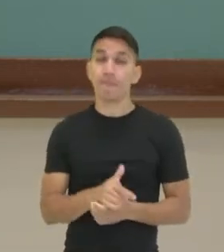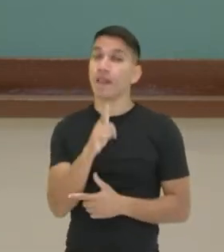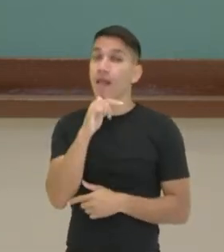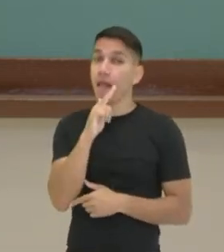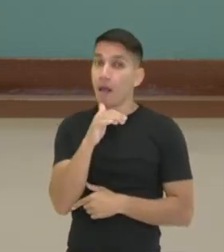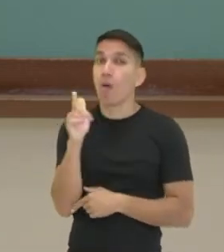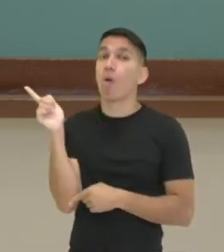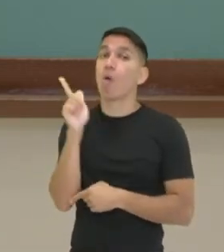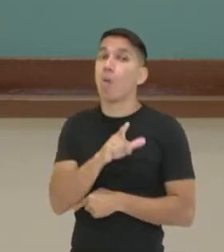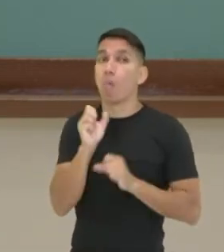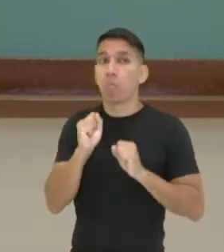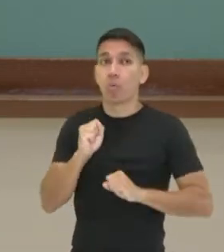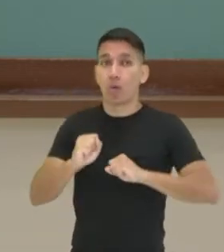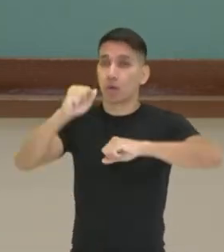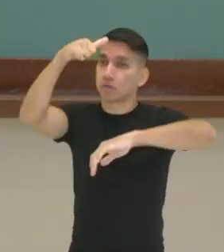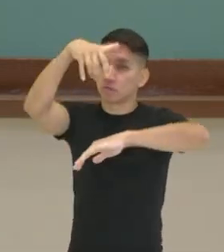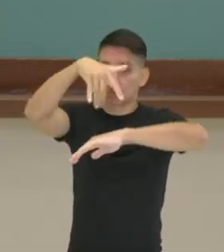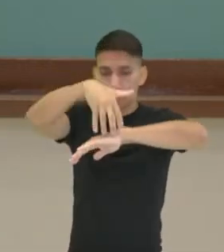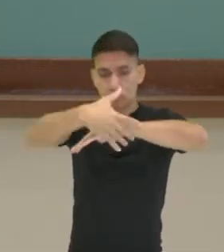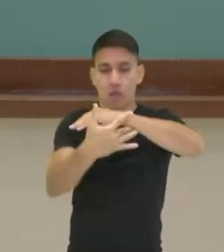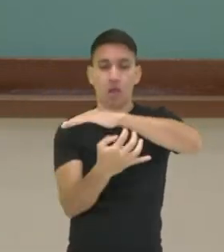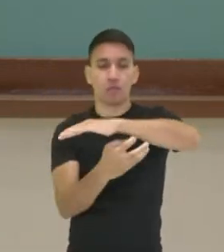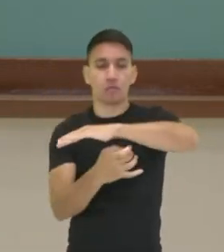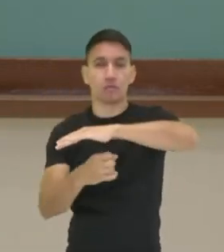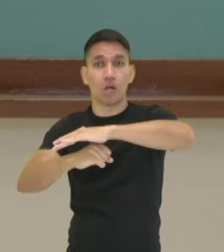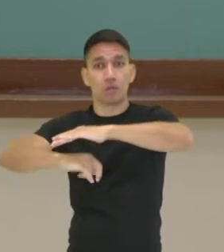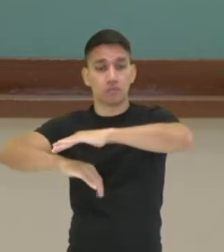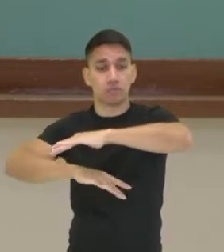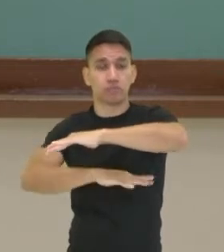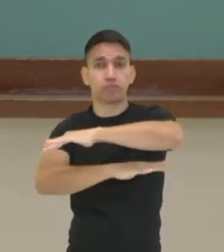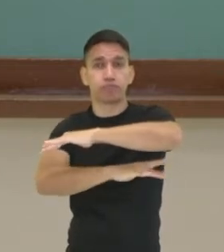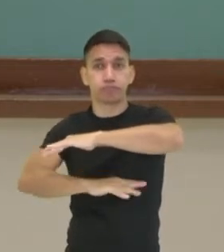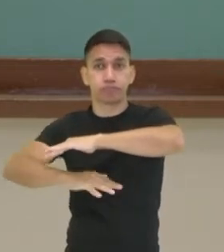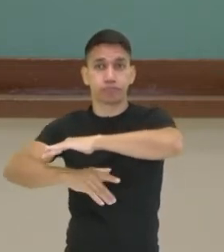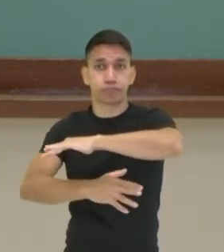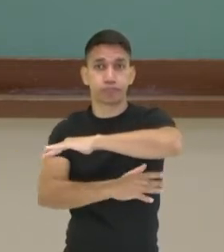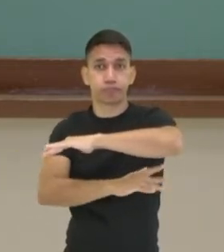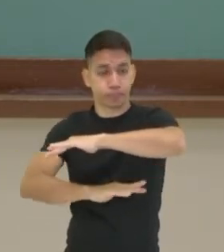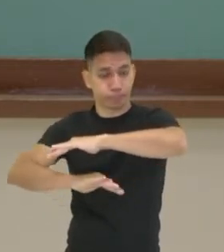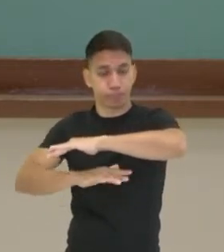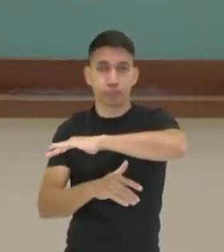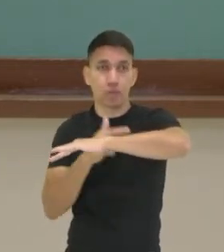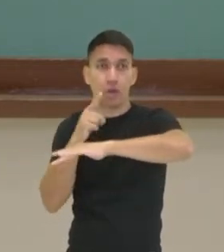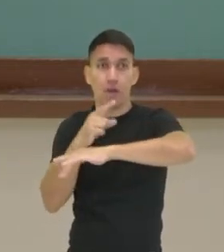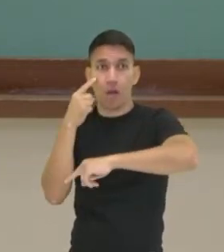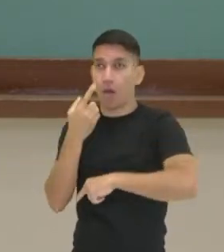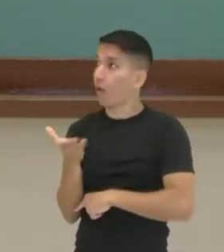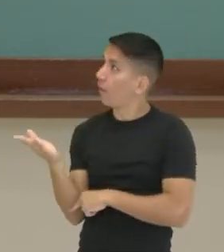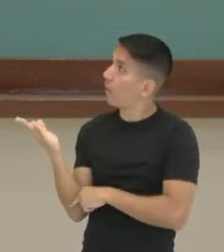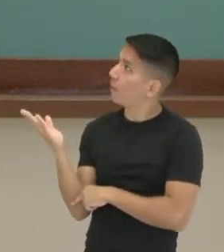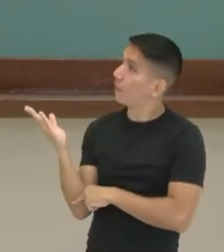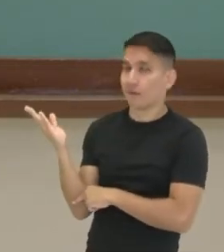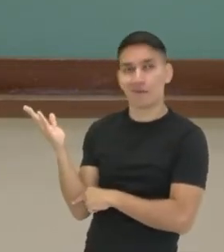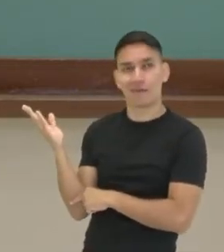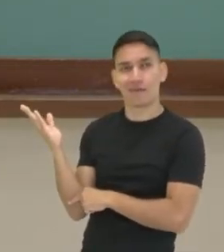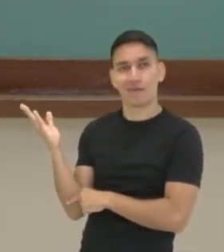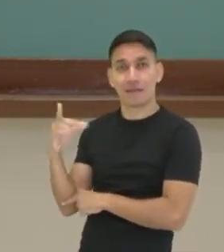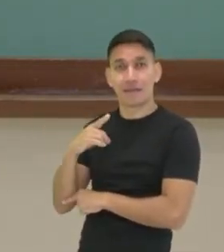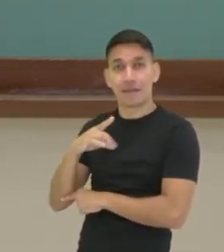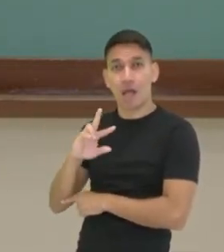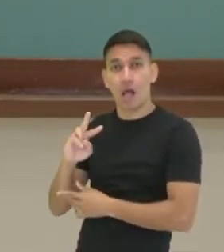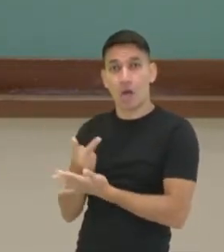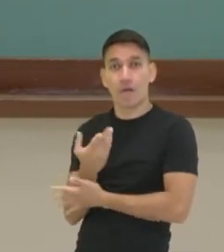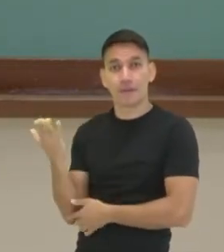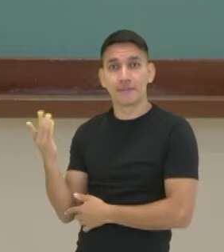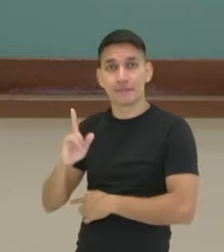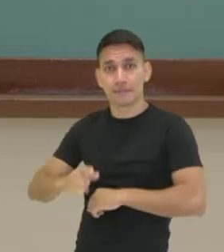pelo solo, na maioria dos casos, começar a se mover por baixo, adentrando o solo, né? Então, ela começa a correr aqui por baixo, né? Que a